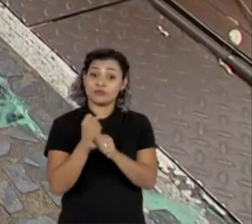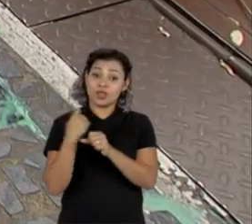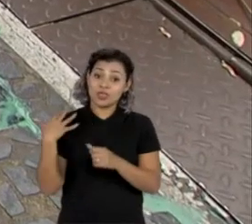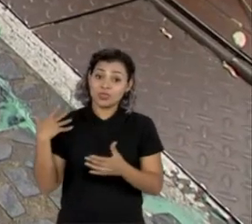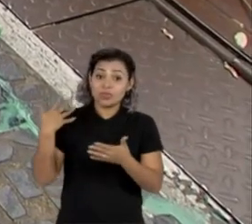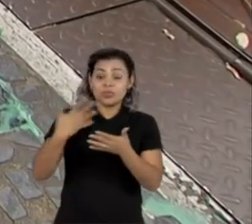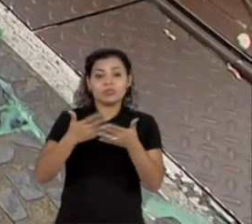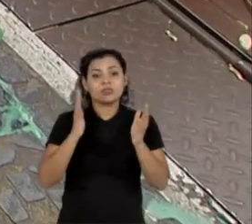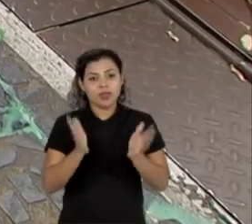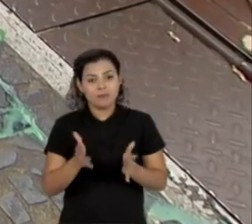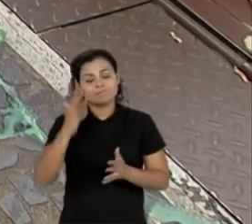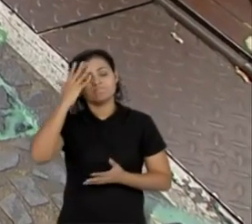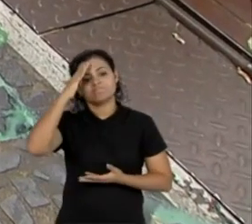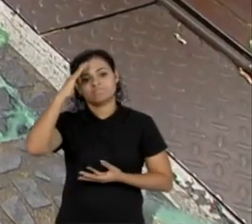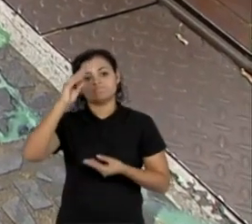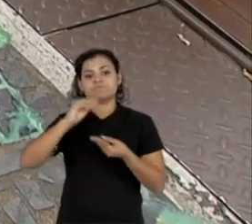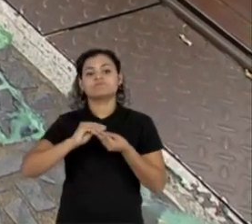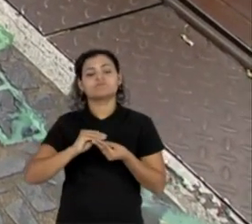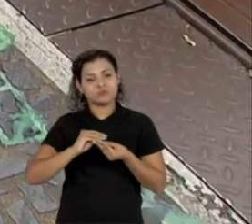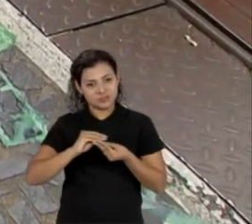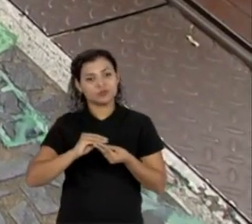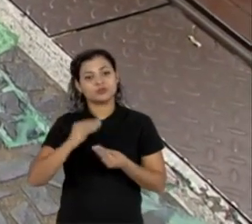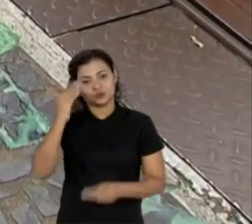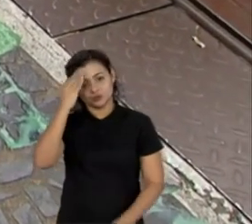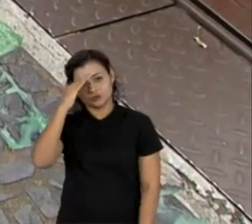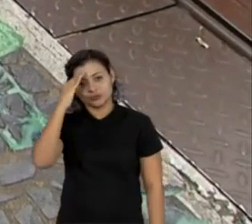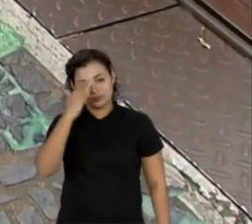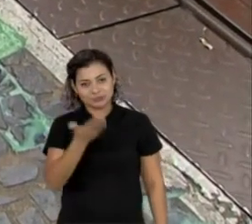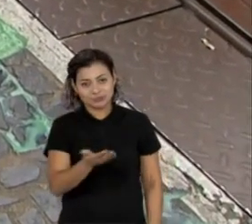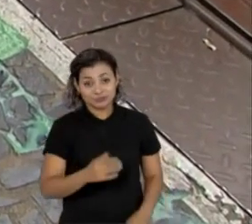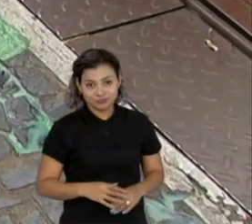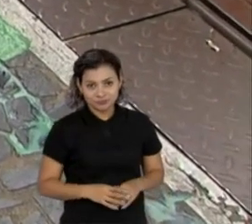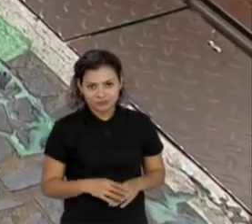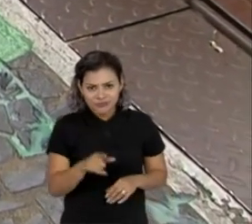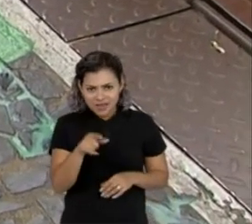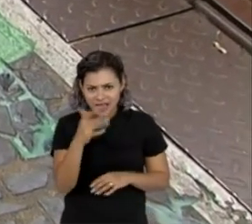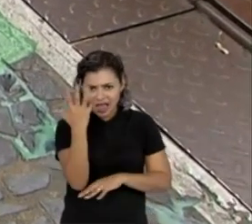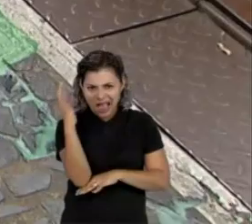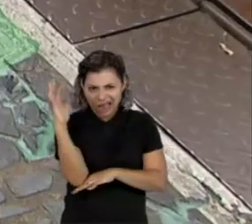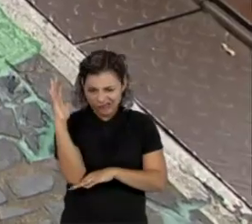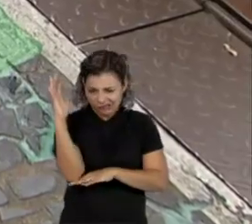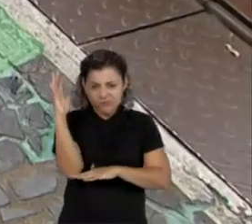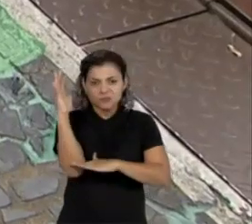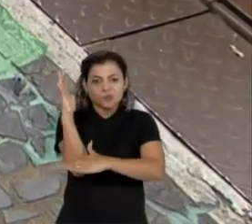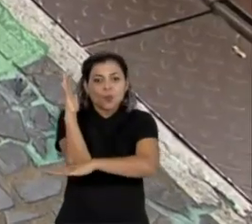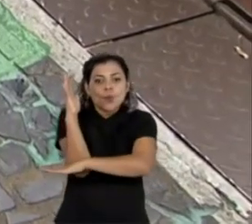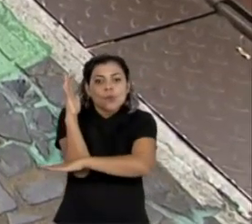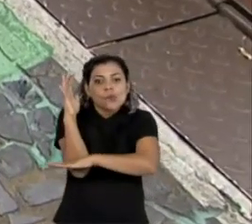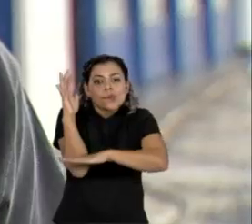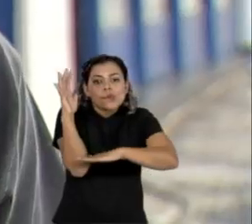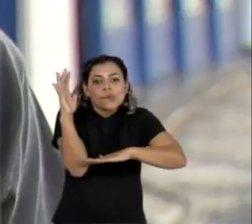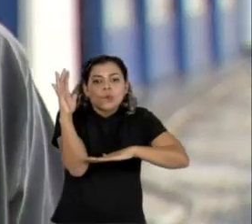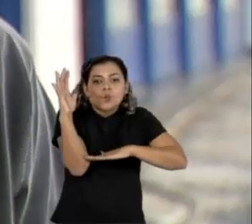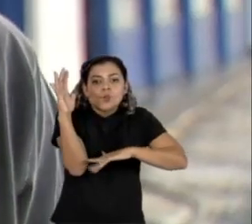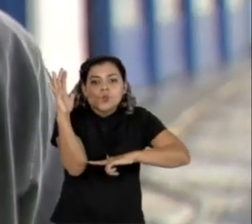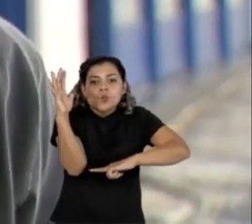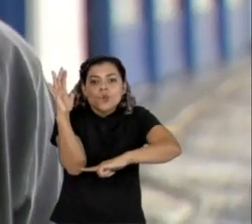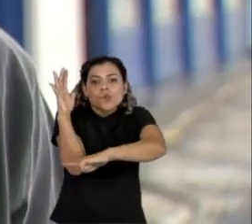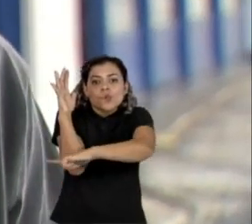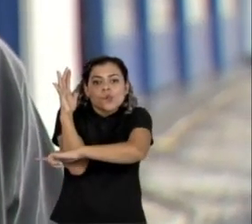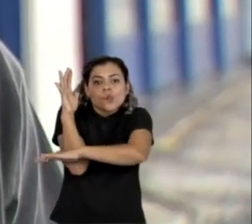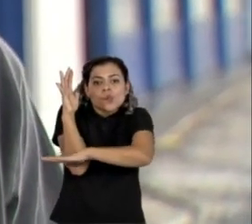décadas, entendeu a mensagem. E você não acha que essa árvore está um pouquinho espremida e sem canteiro?